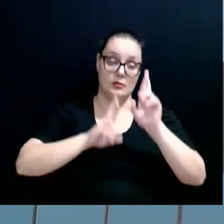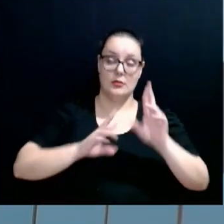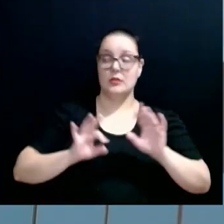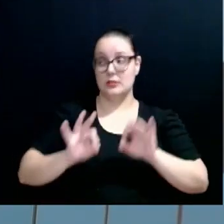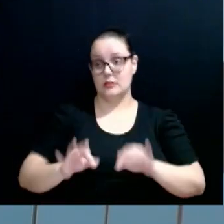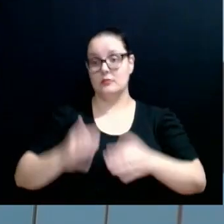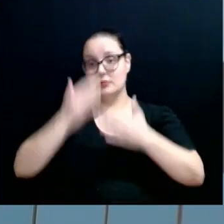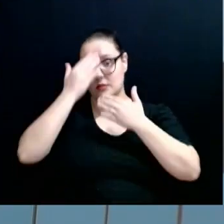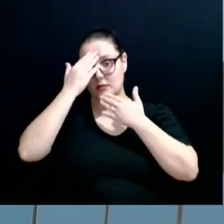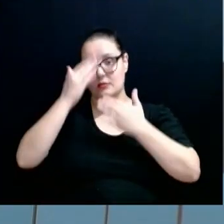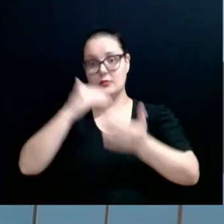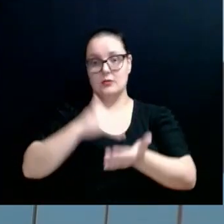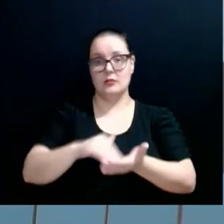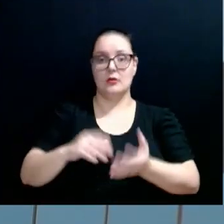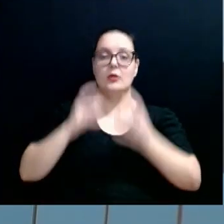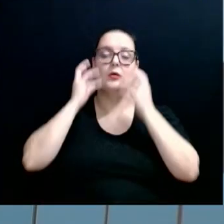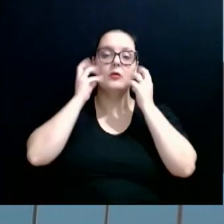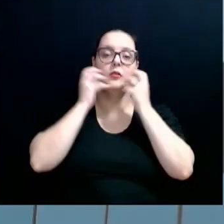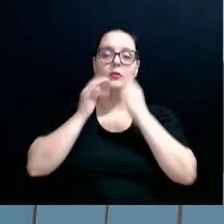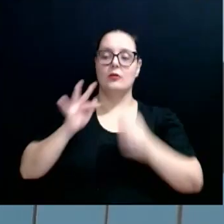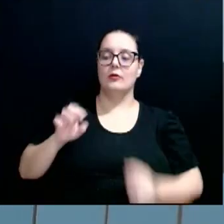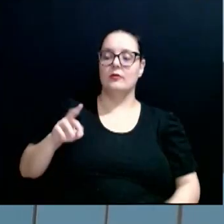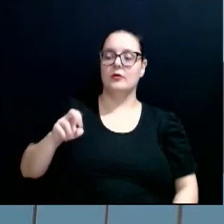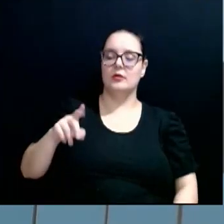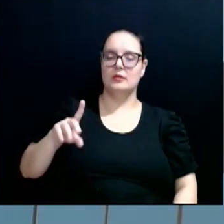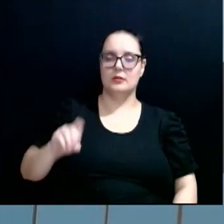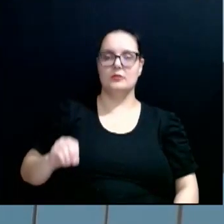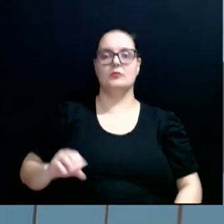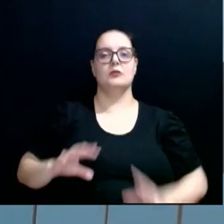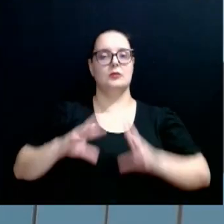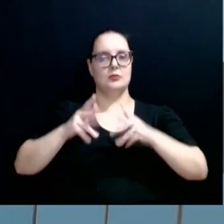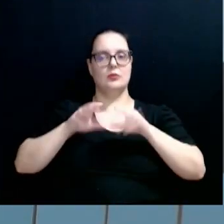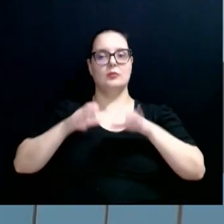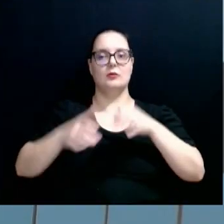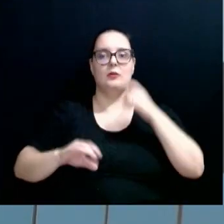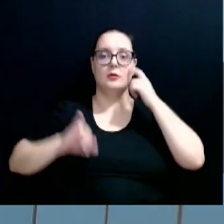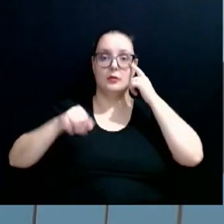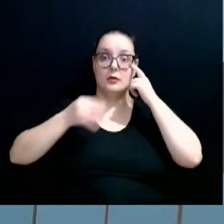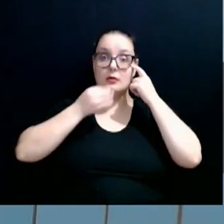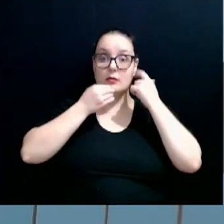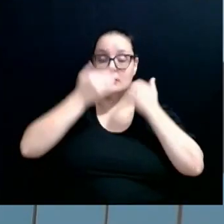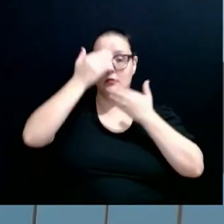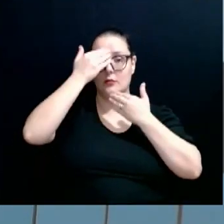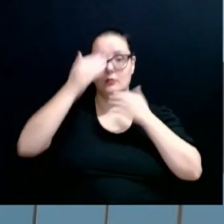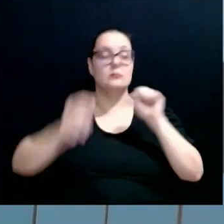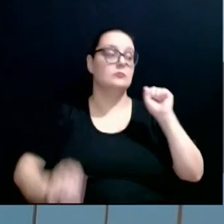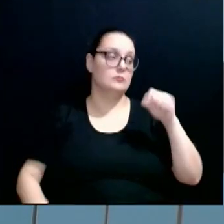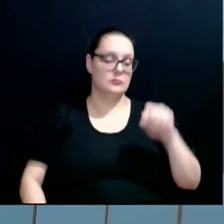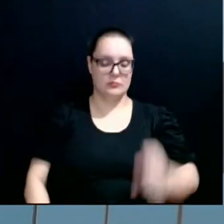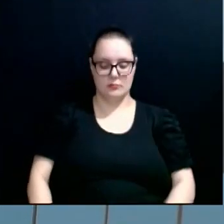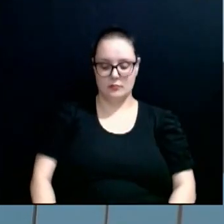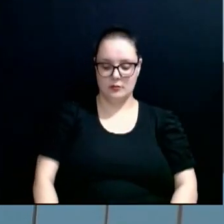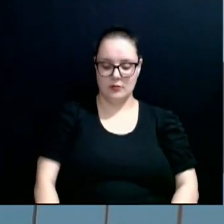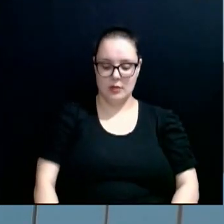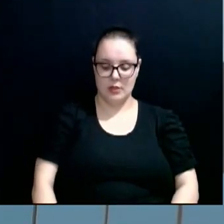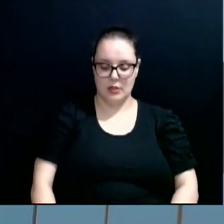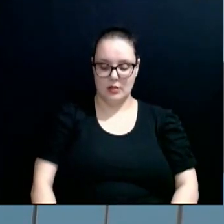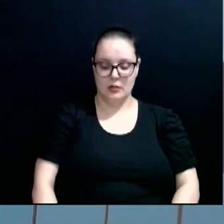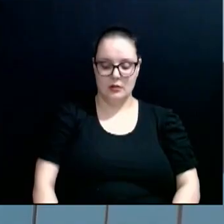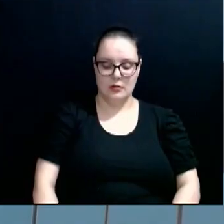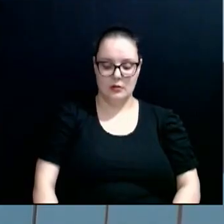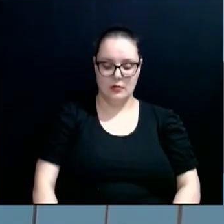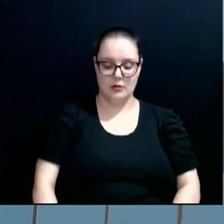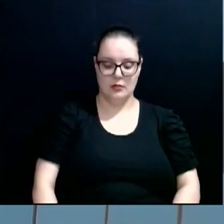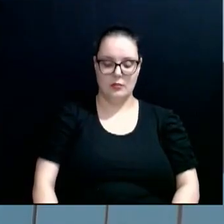secretário Fernando, a toda a equipe. Eu estou aproveitando para agradecer aqui, porque realmente a gente passou